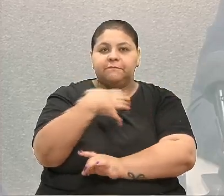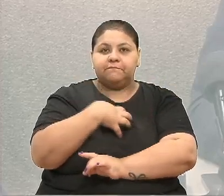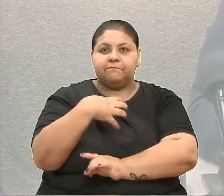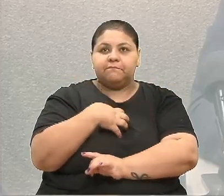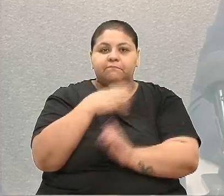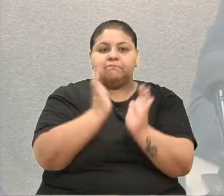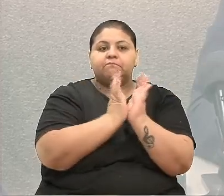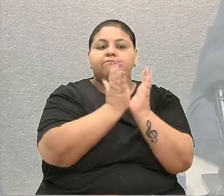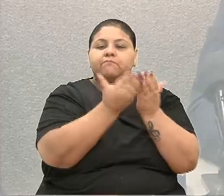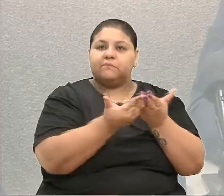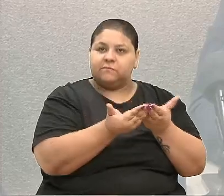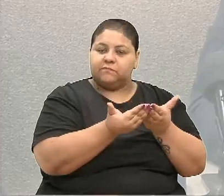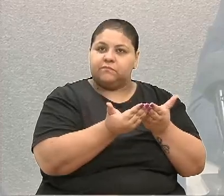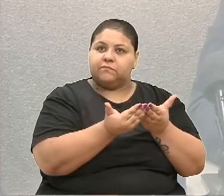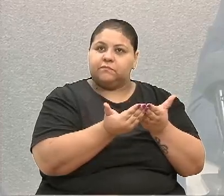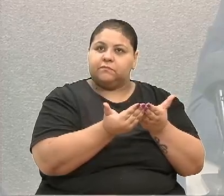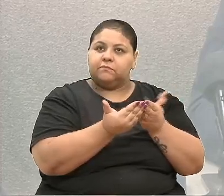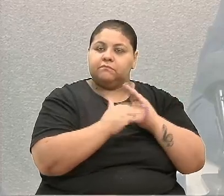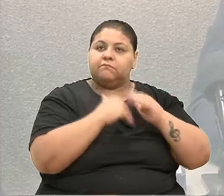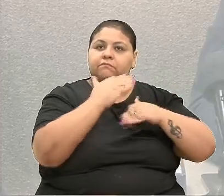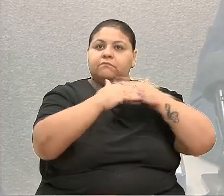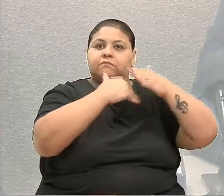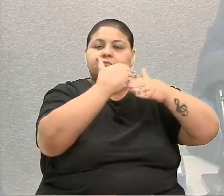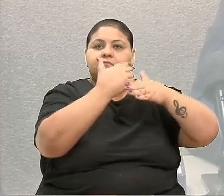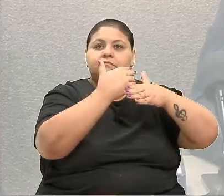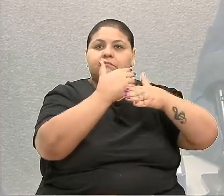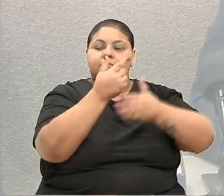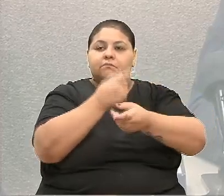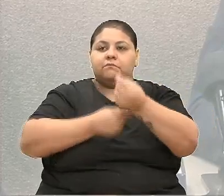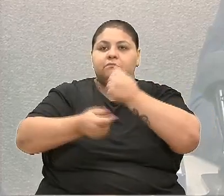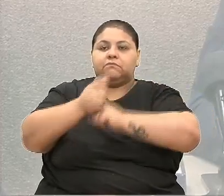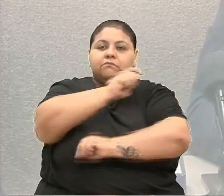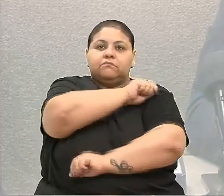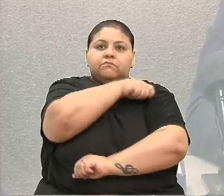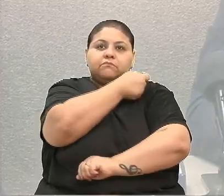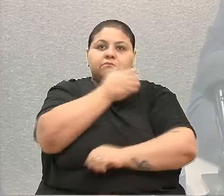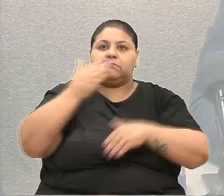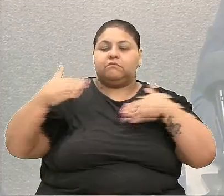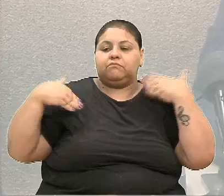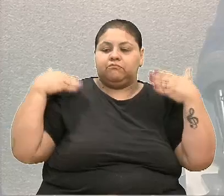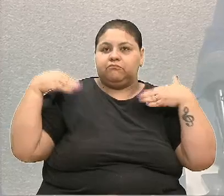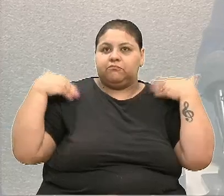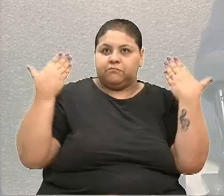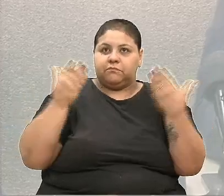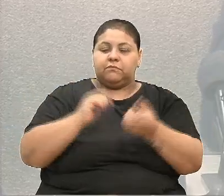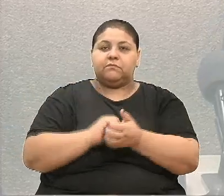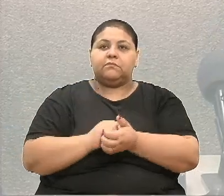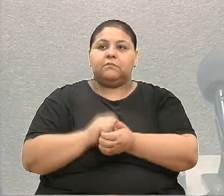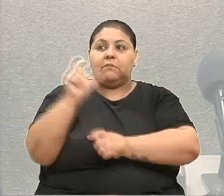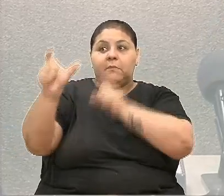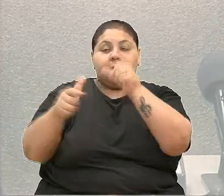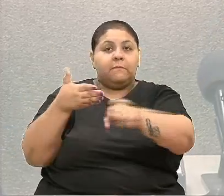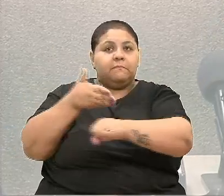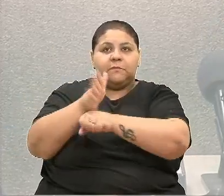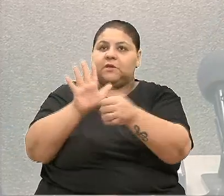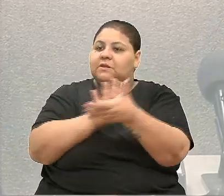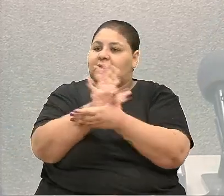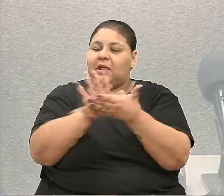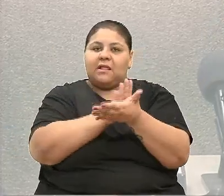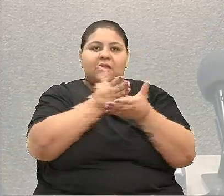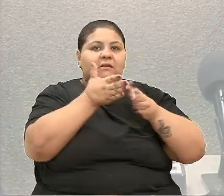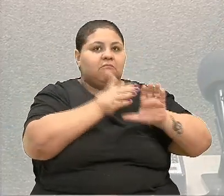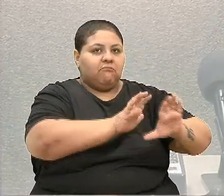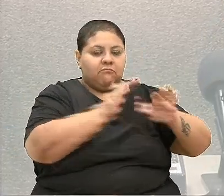esta Comissão de Desenvolvimento Econômico, Fiscalização, Controle Orçamentário e Turismo, por seus integrantes, nada tendo a opor